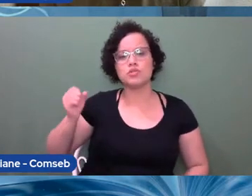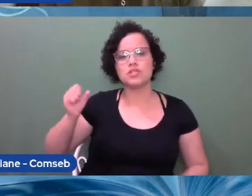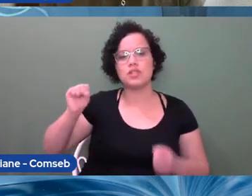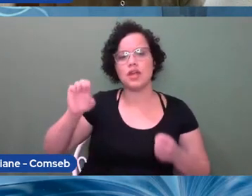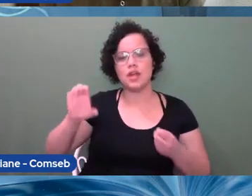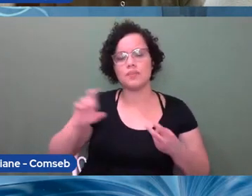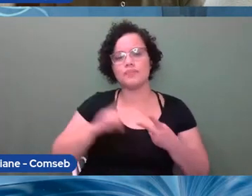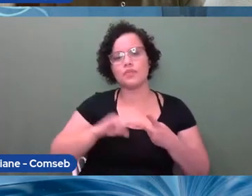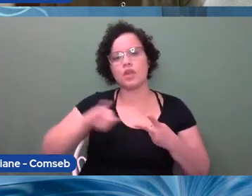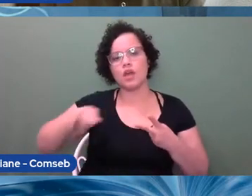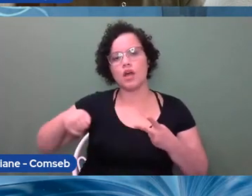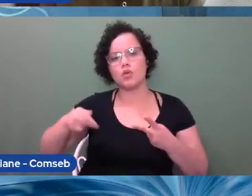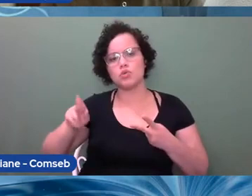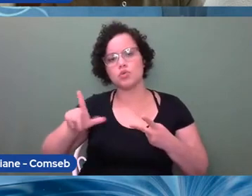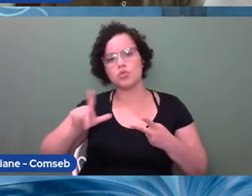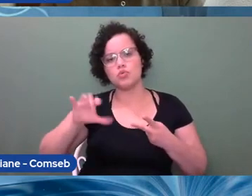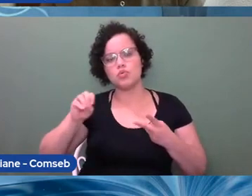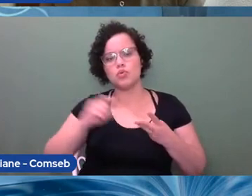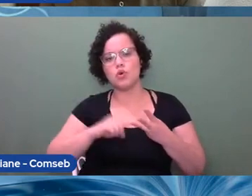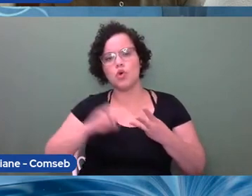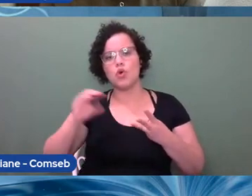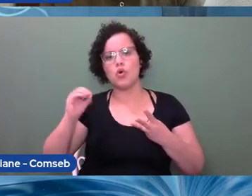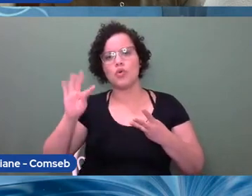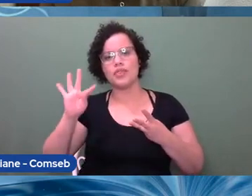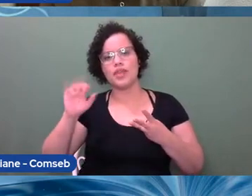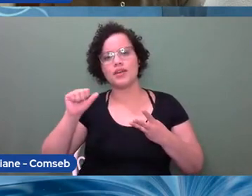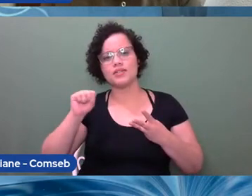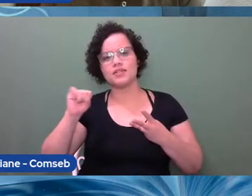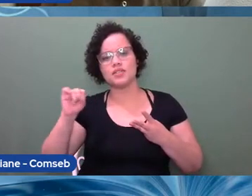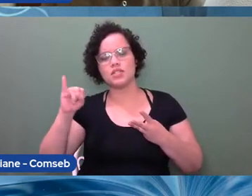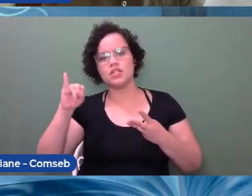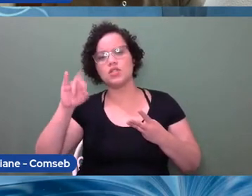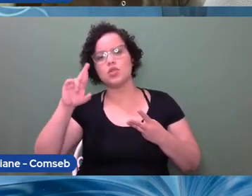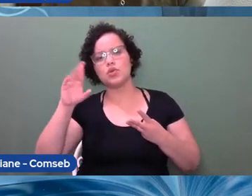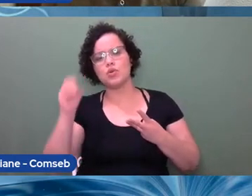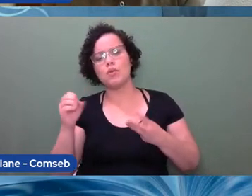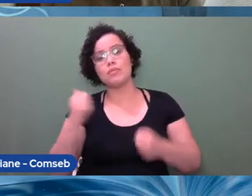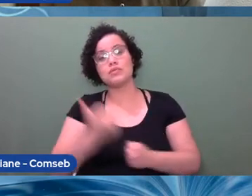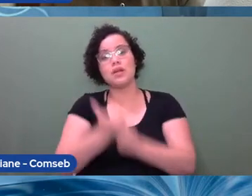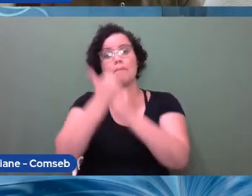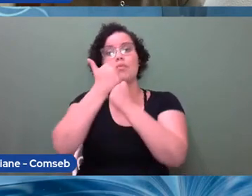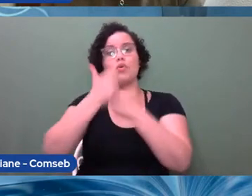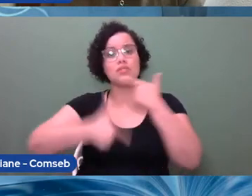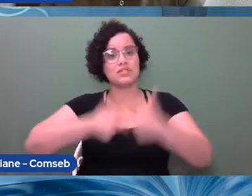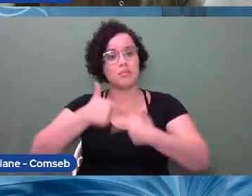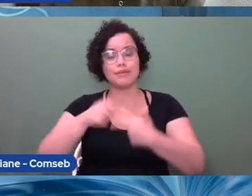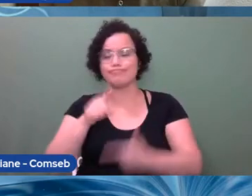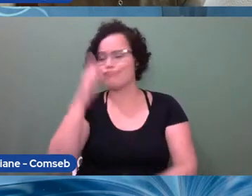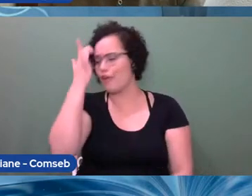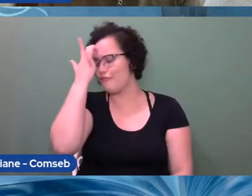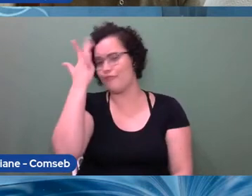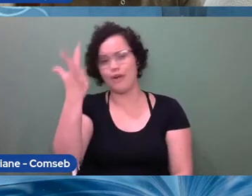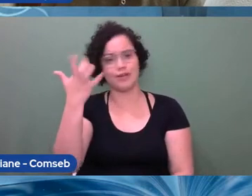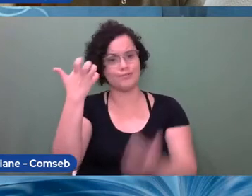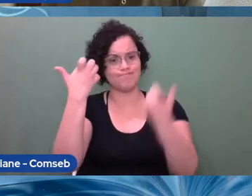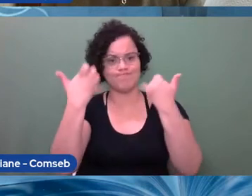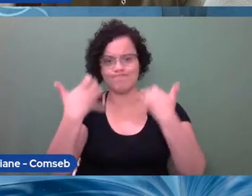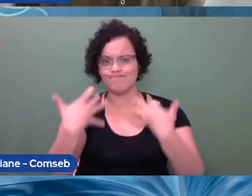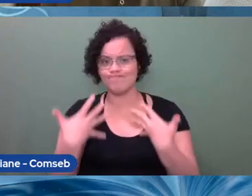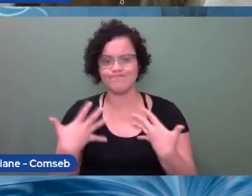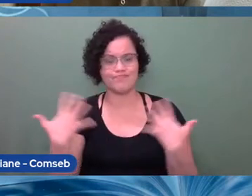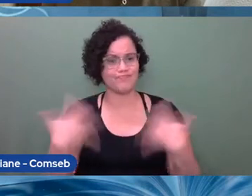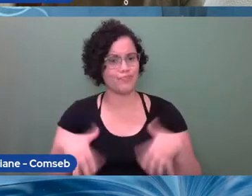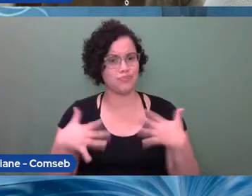César, ao Otaciro aqui, por esse apoio, nesse trabalho que não é fácil de se explicar, tamanha a